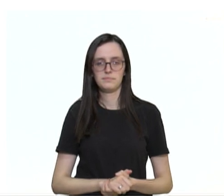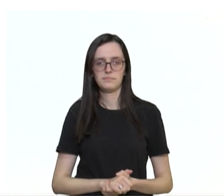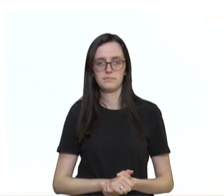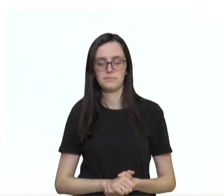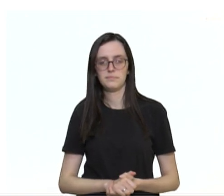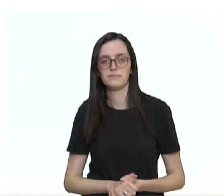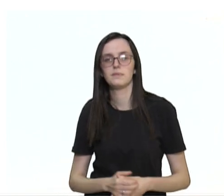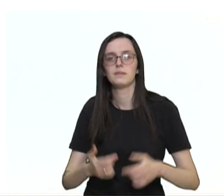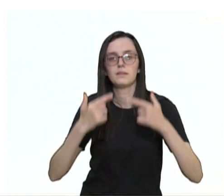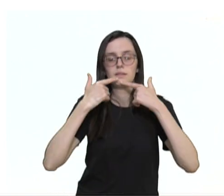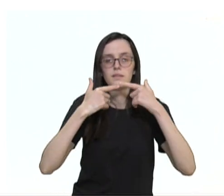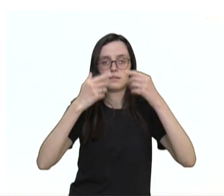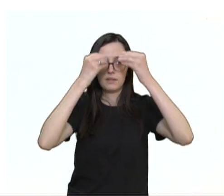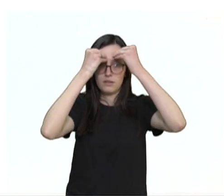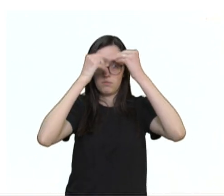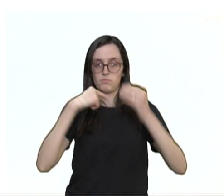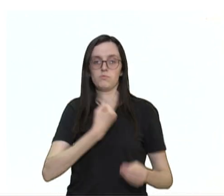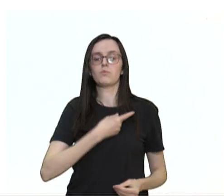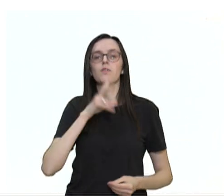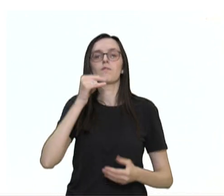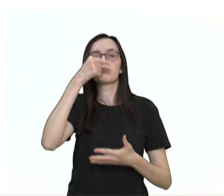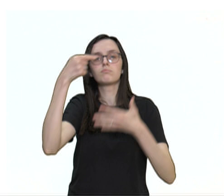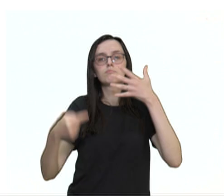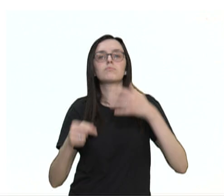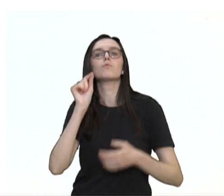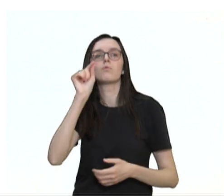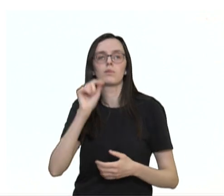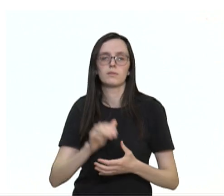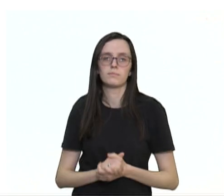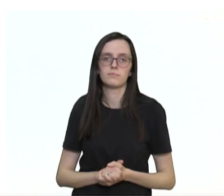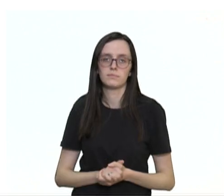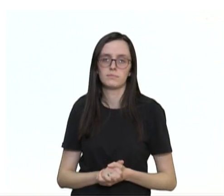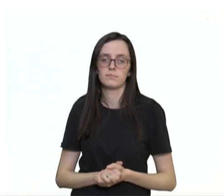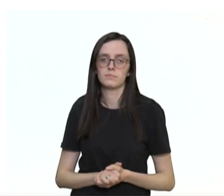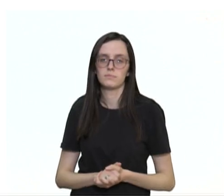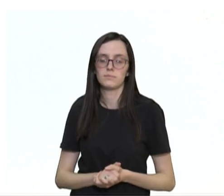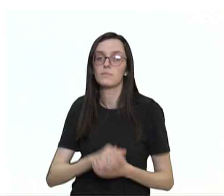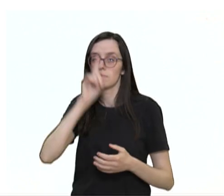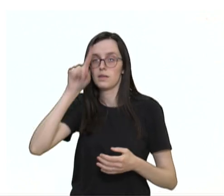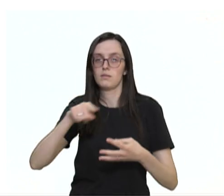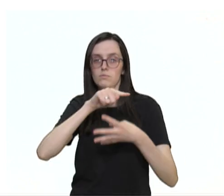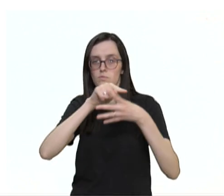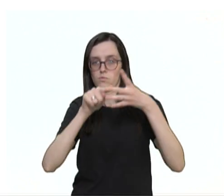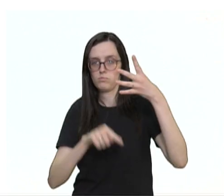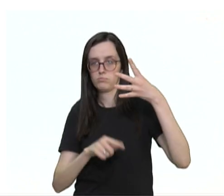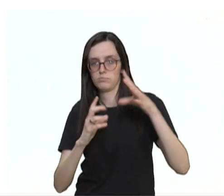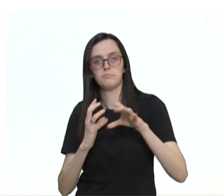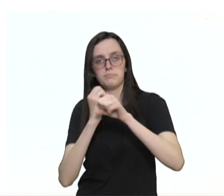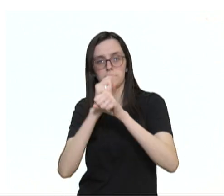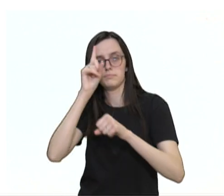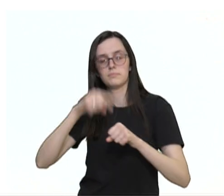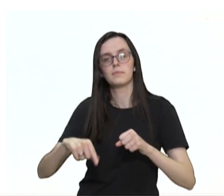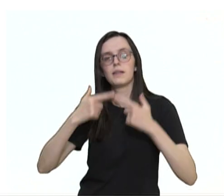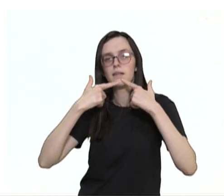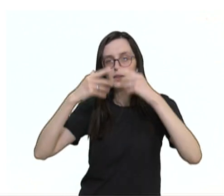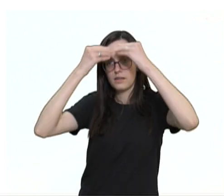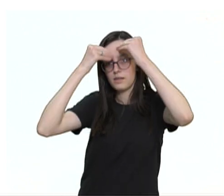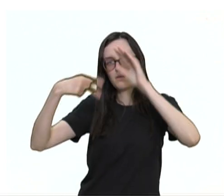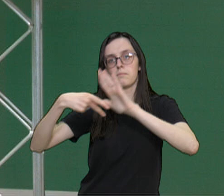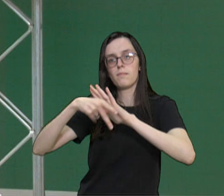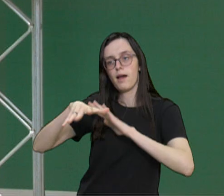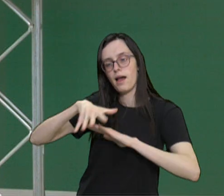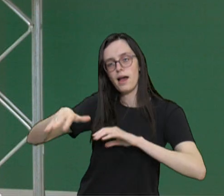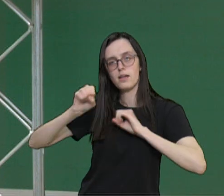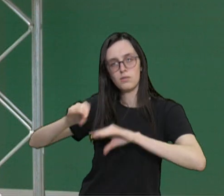As linguagens, né, que a gente vai trabalhar, que são as 4 linguagens utilizadas no ensino,